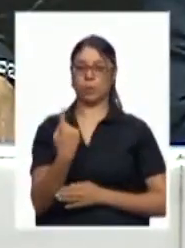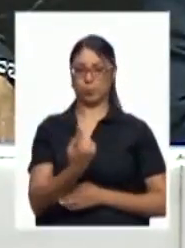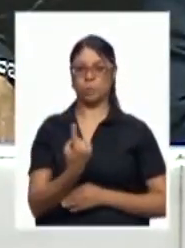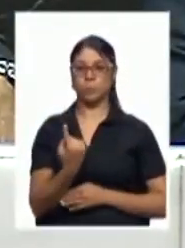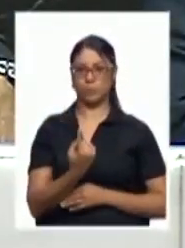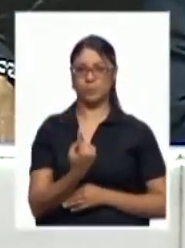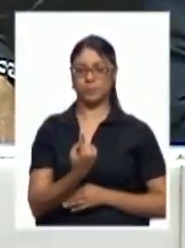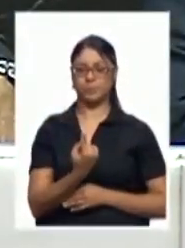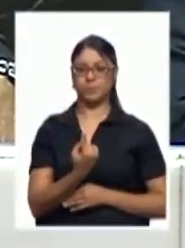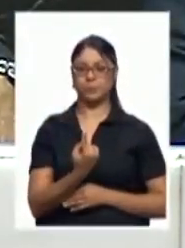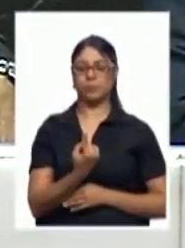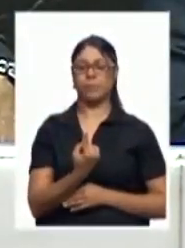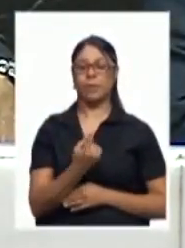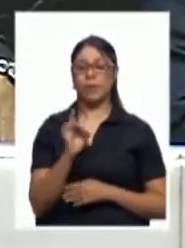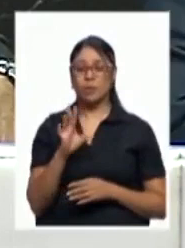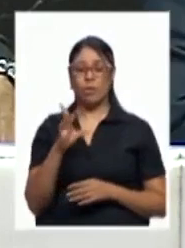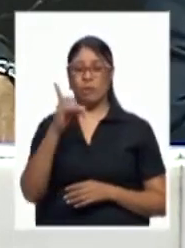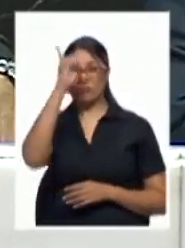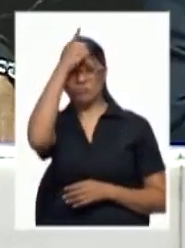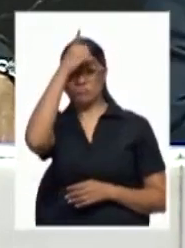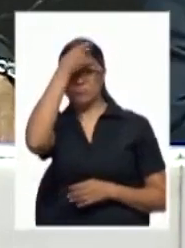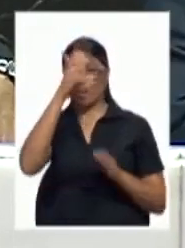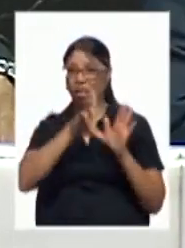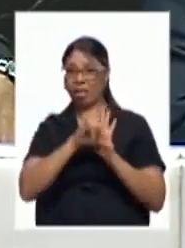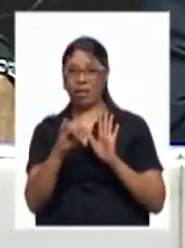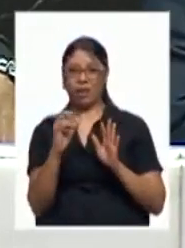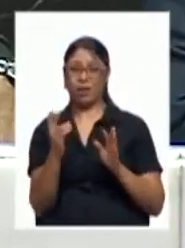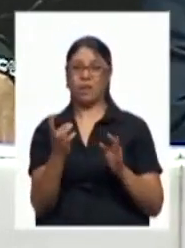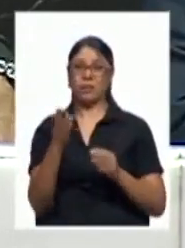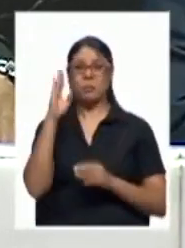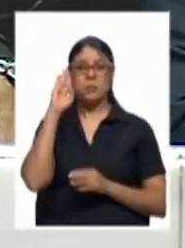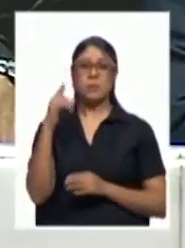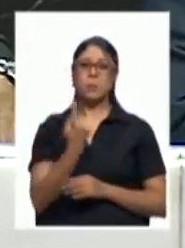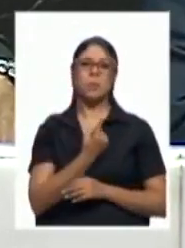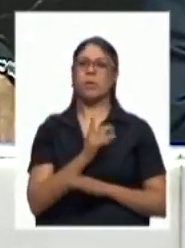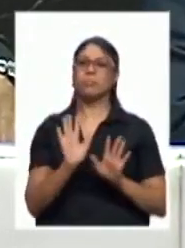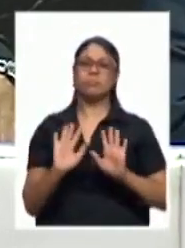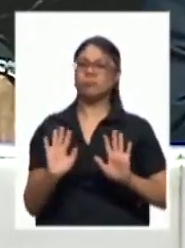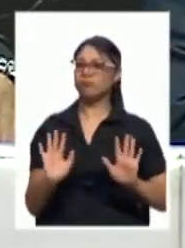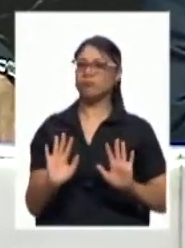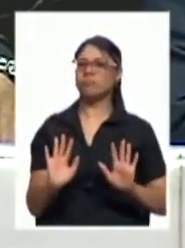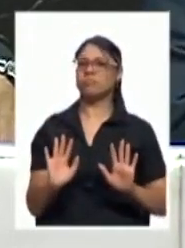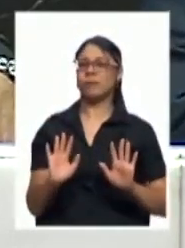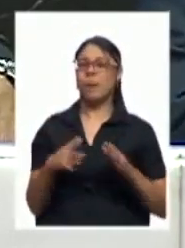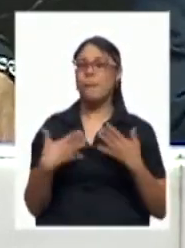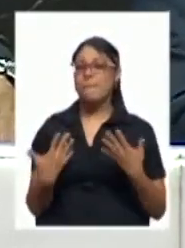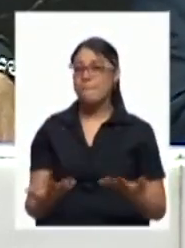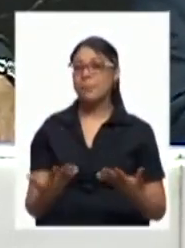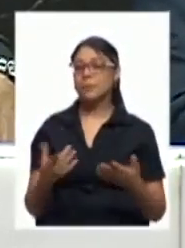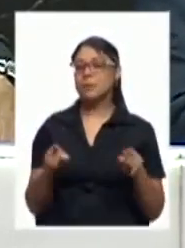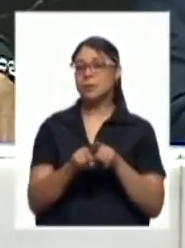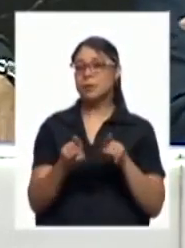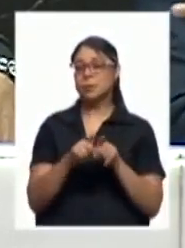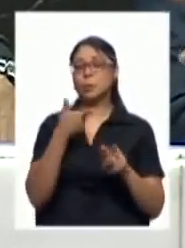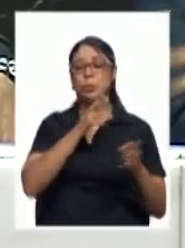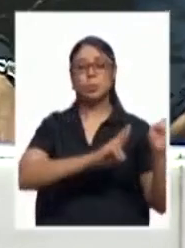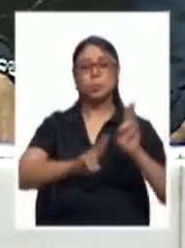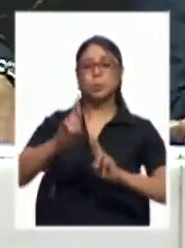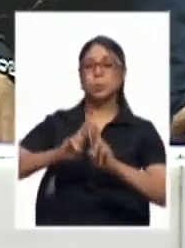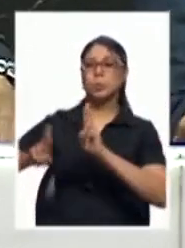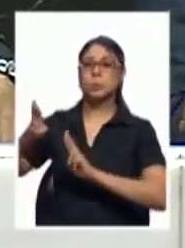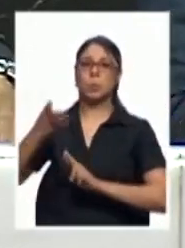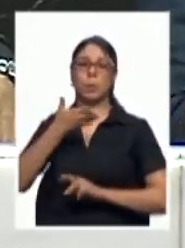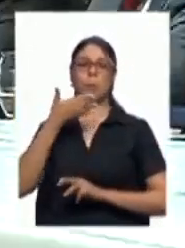criar novas leis, necessárias, mas não suficientes para regular as relações entre os mineiros, devemos